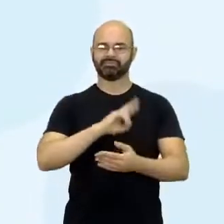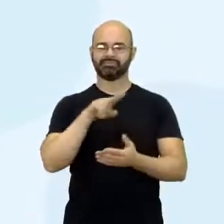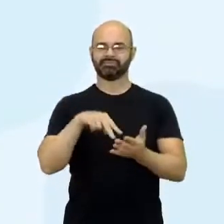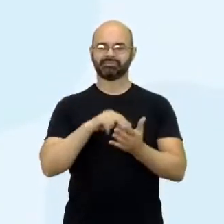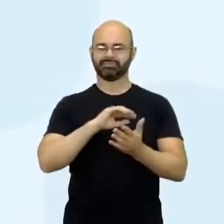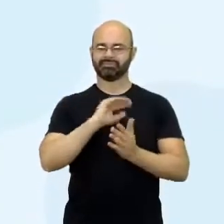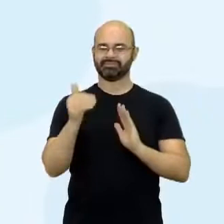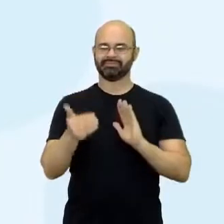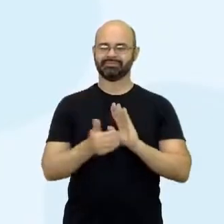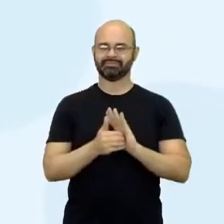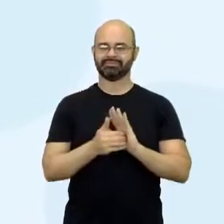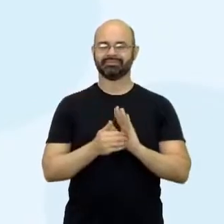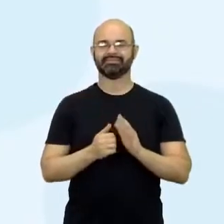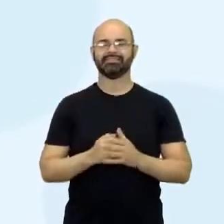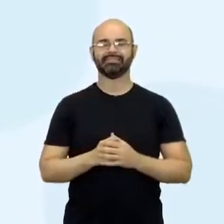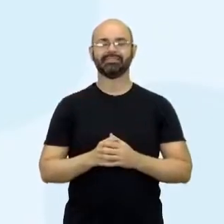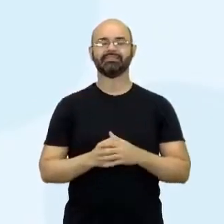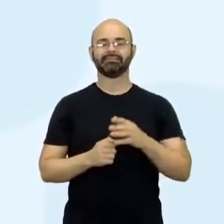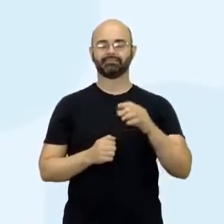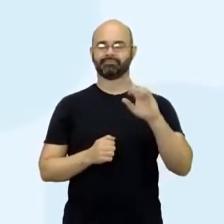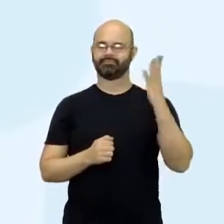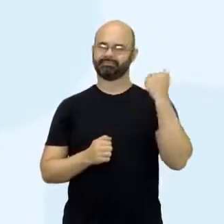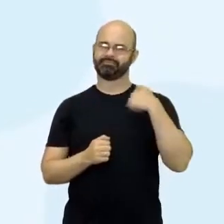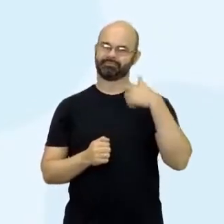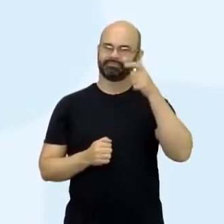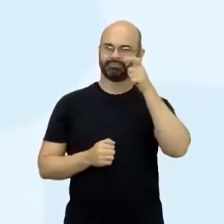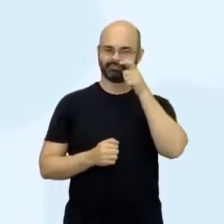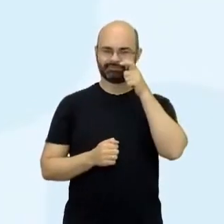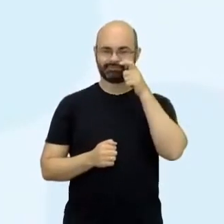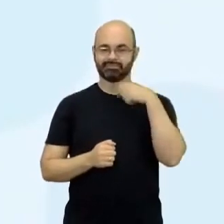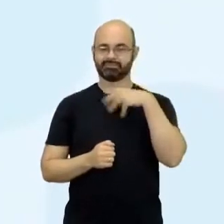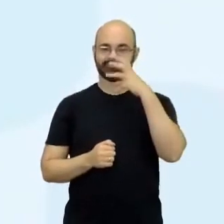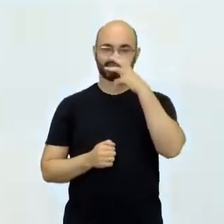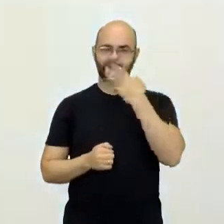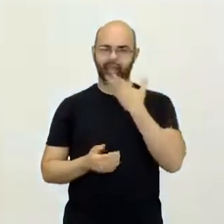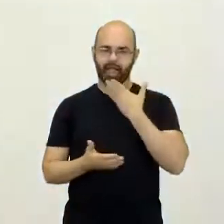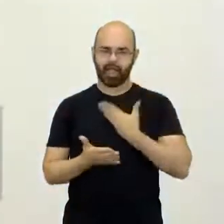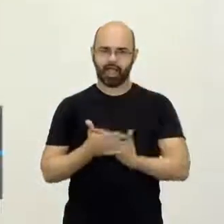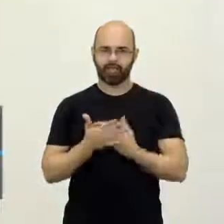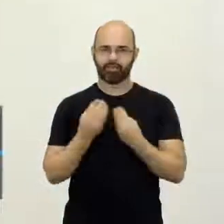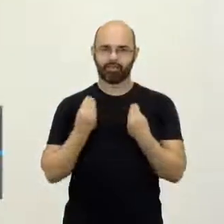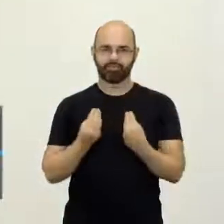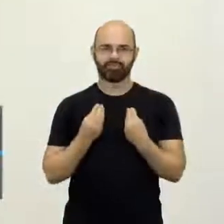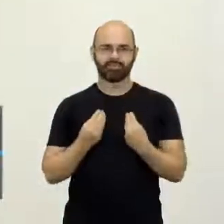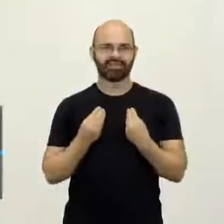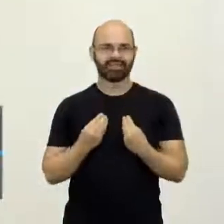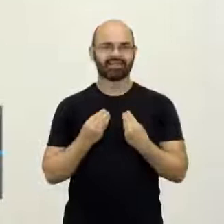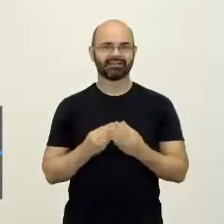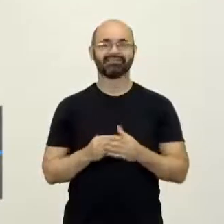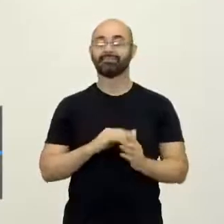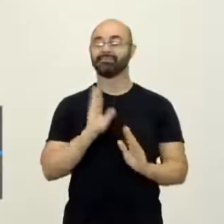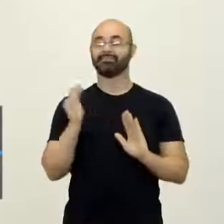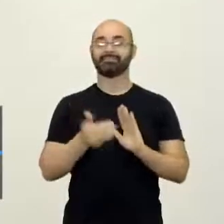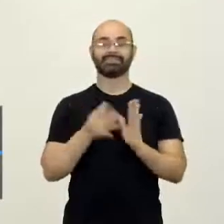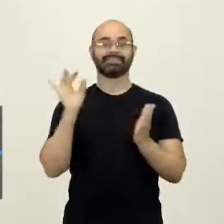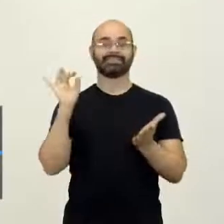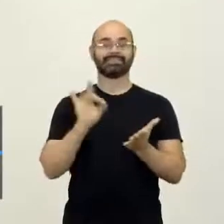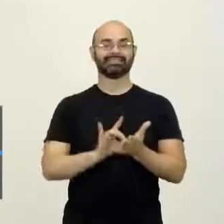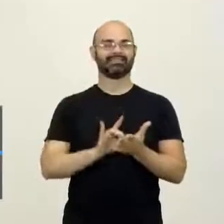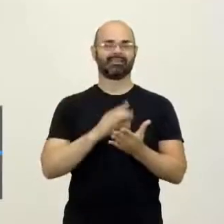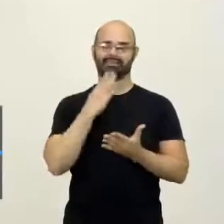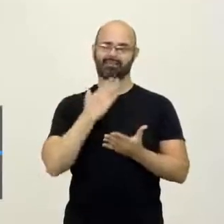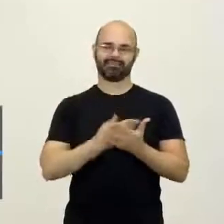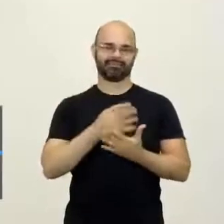vocês assistem, que eu assisti alguns trechos, gente, fala, meu Deus, como pode? Tudo de verdade, gente, é